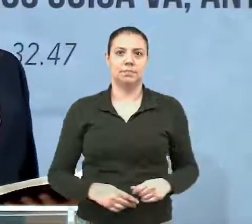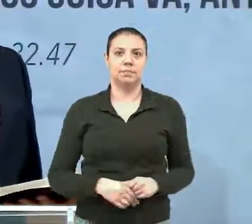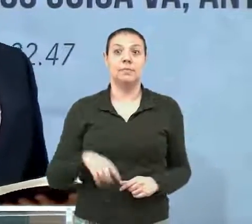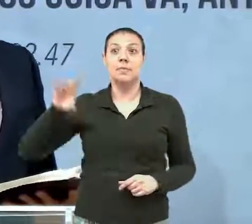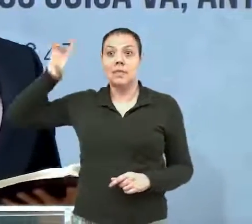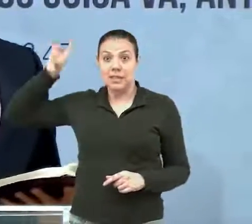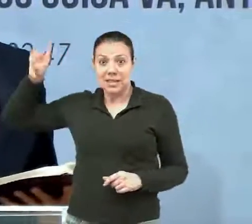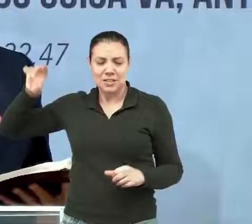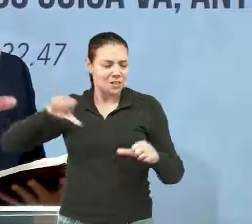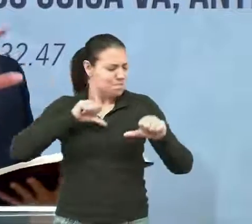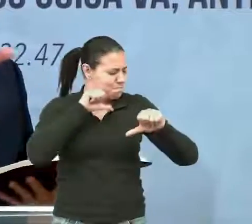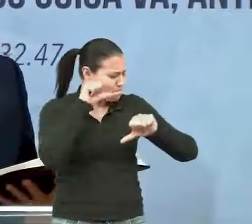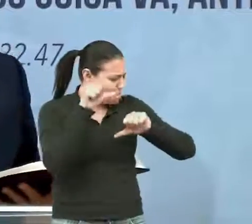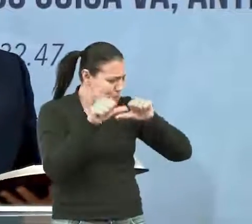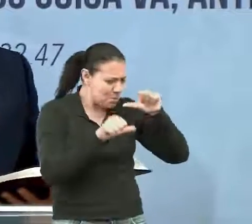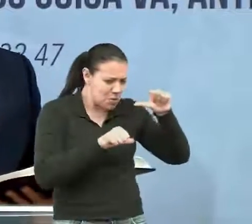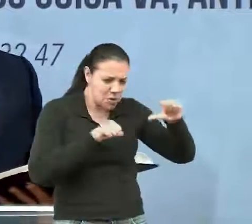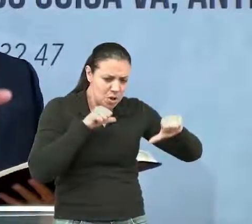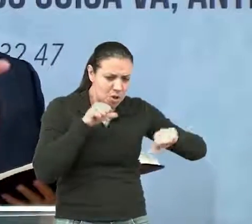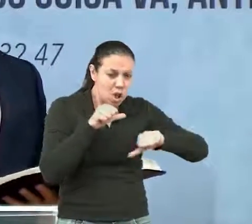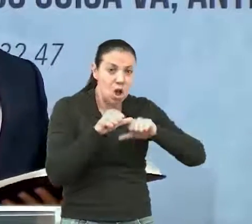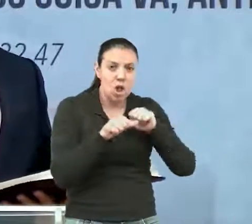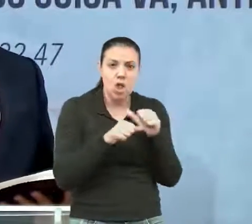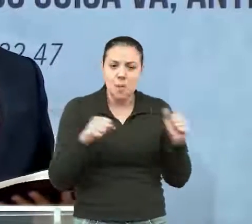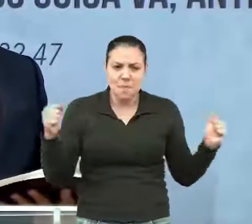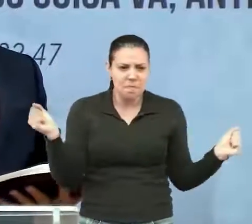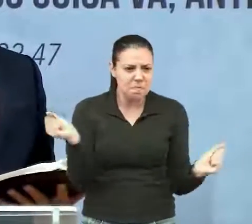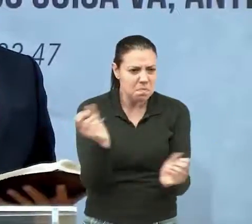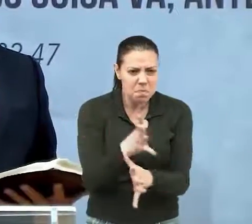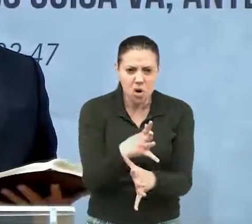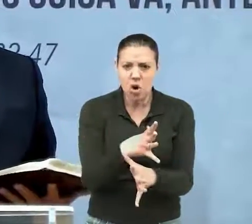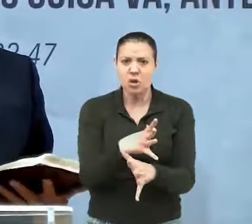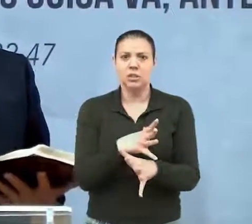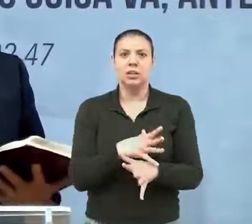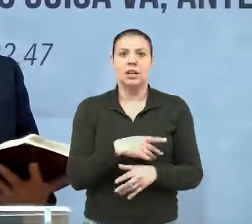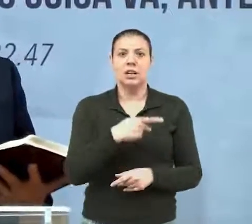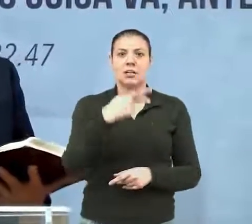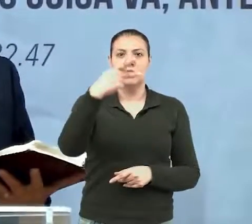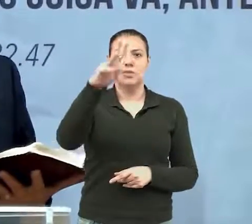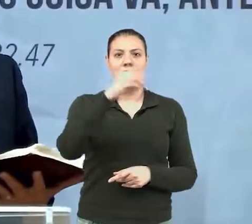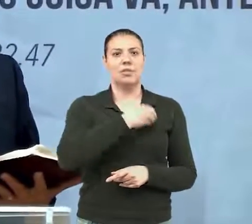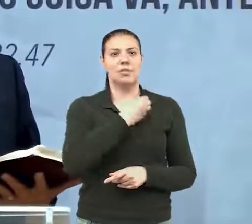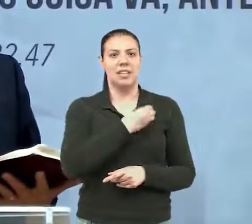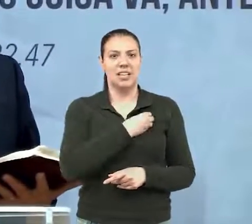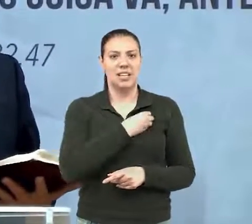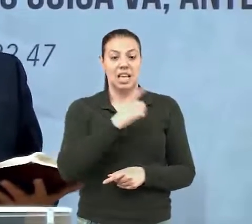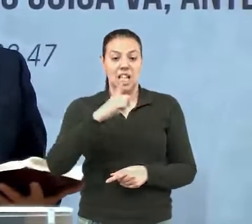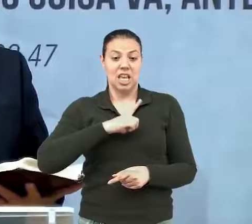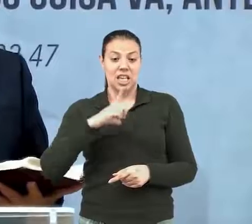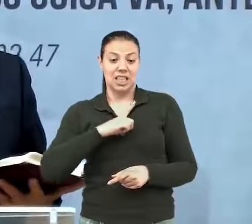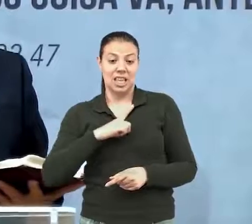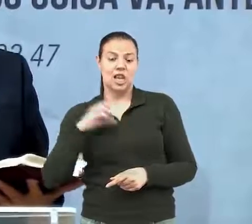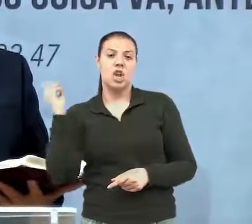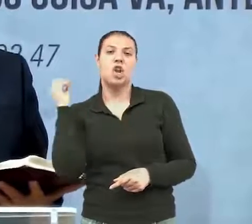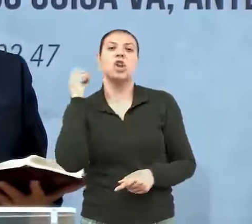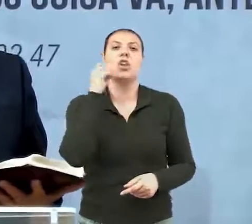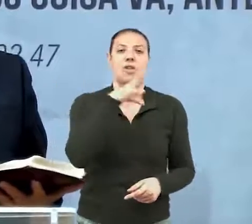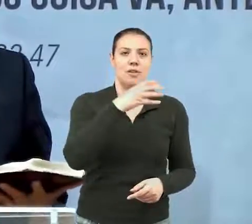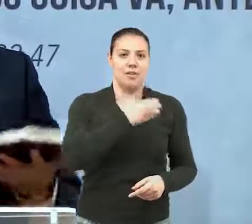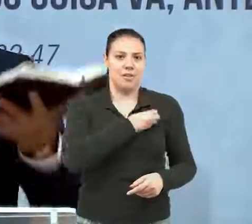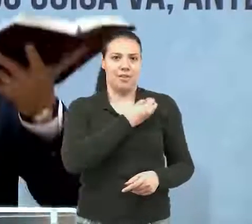Deus mudou completamente a sua vida, e você nasceu de novo, você nasceu da água e do